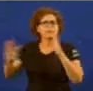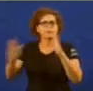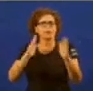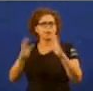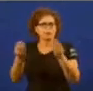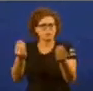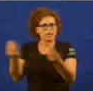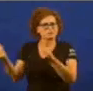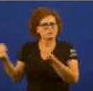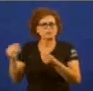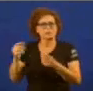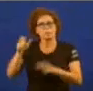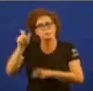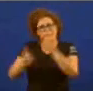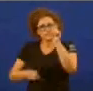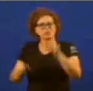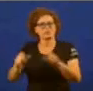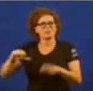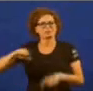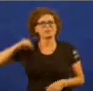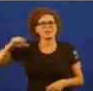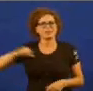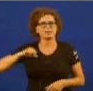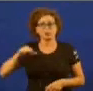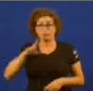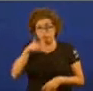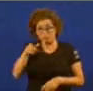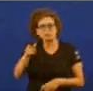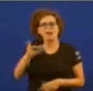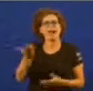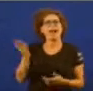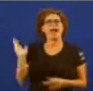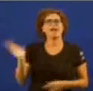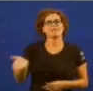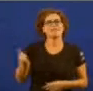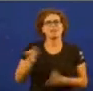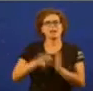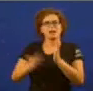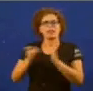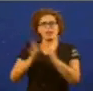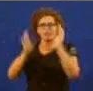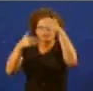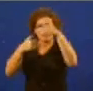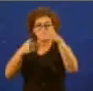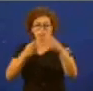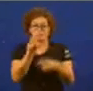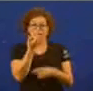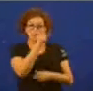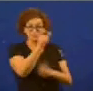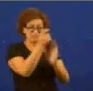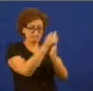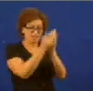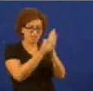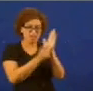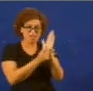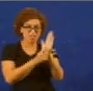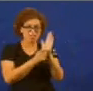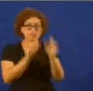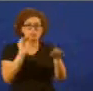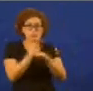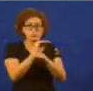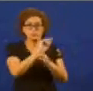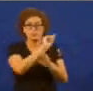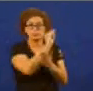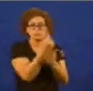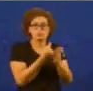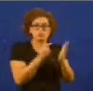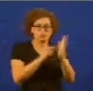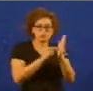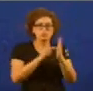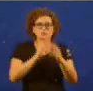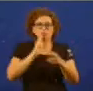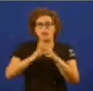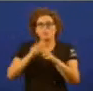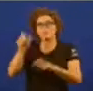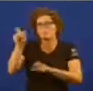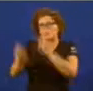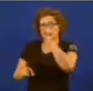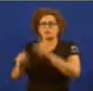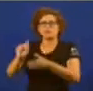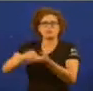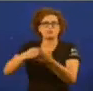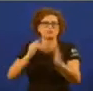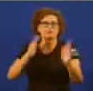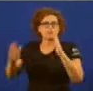problema é un resume esgotado e caduco e o grande reto que nos temos como país é rachar precisamente coa